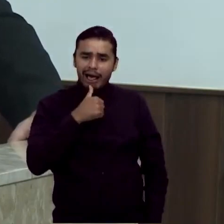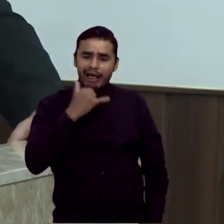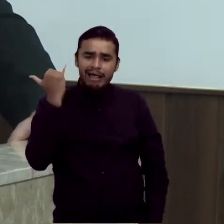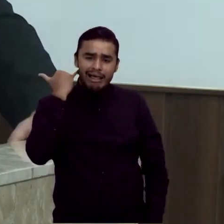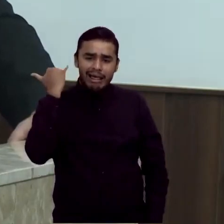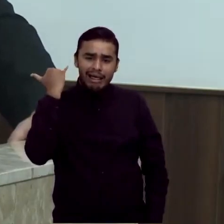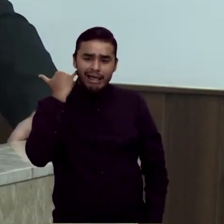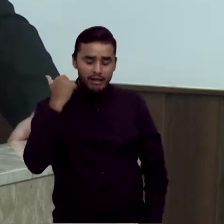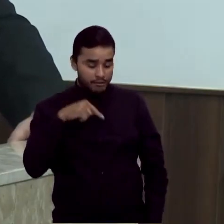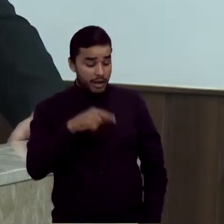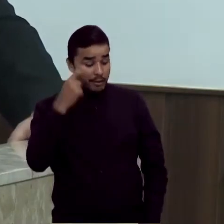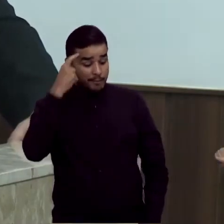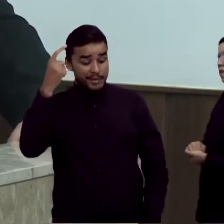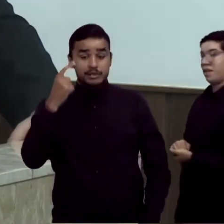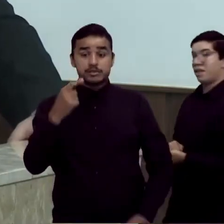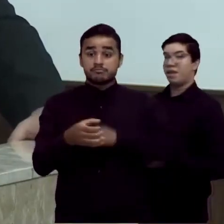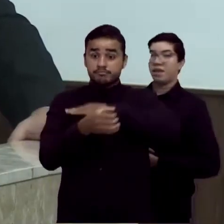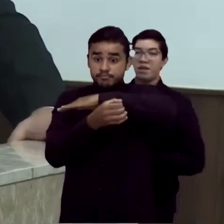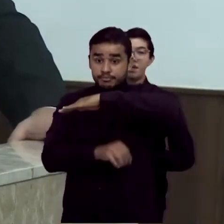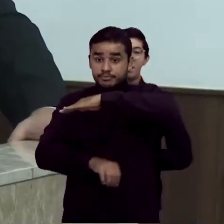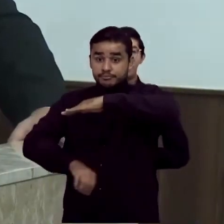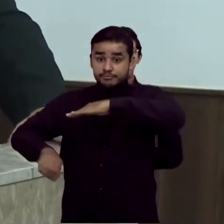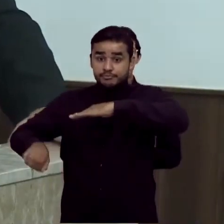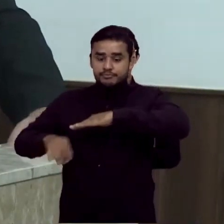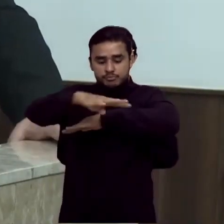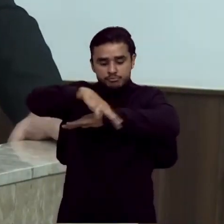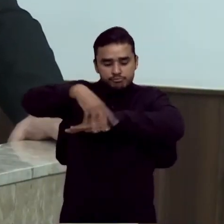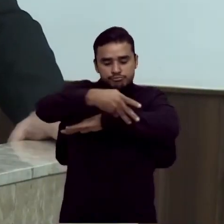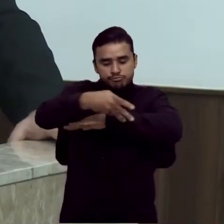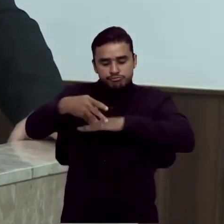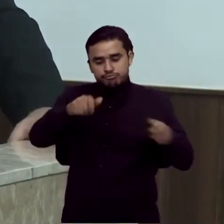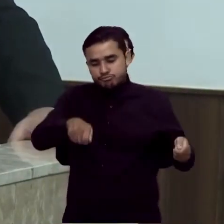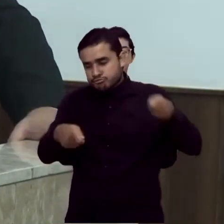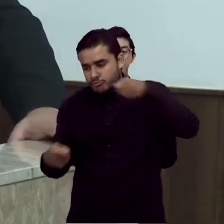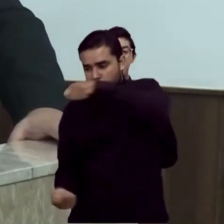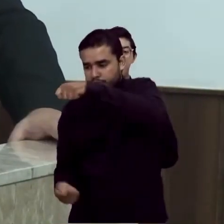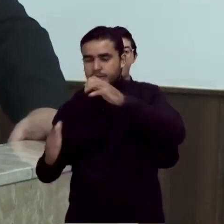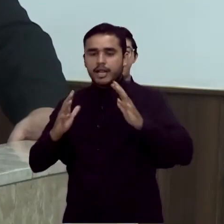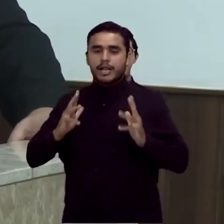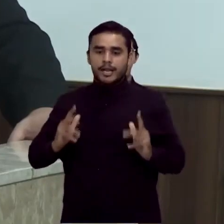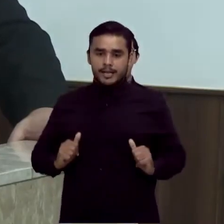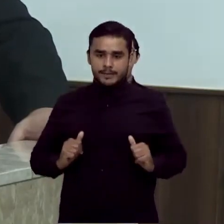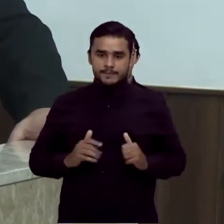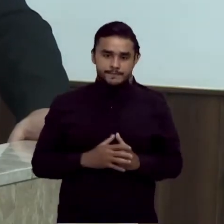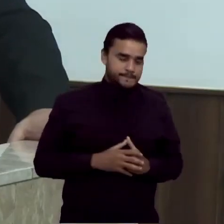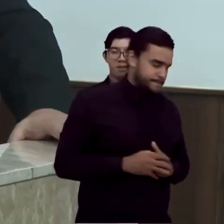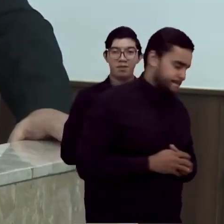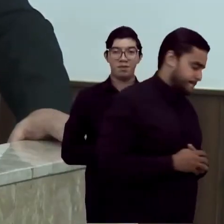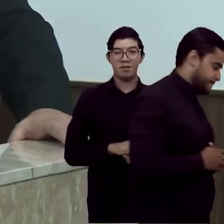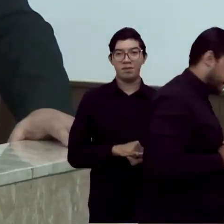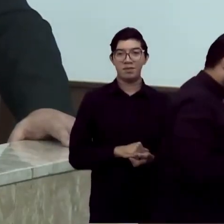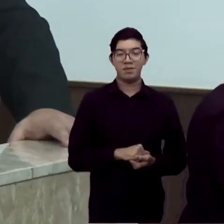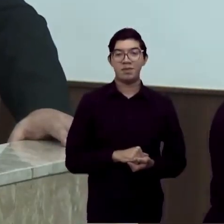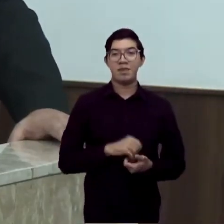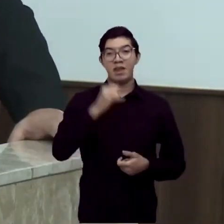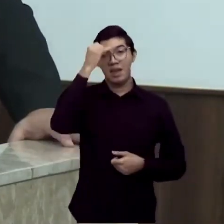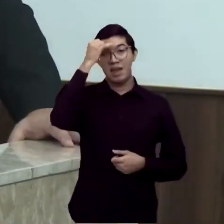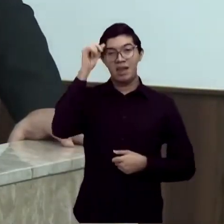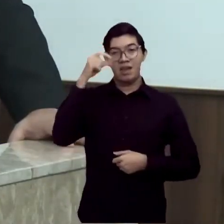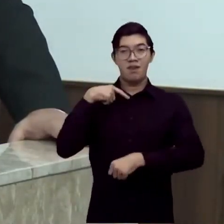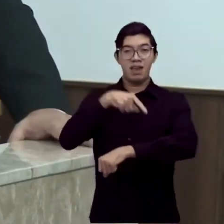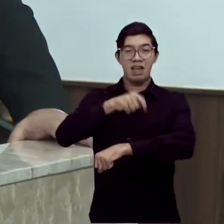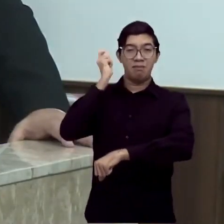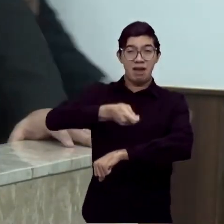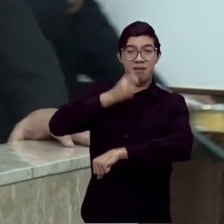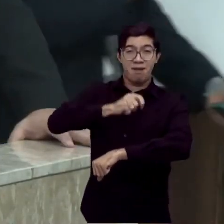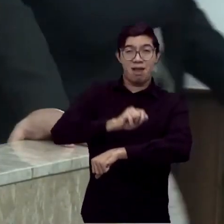forma, nós evitaríamos, primeiro, uma quebradeira, um gasto com quebradeira, entupição. E se nós adotássemos